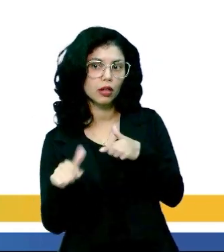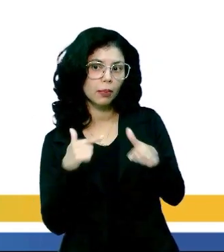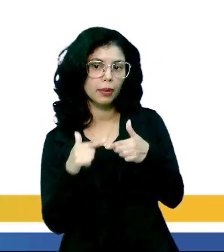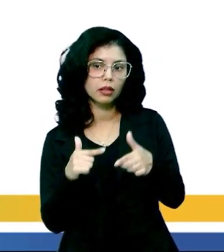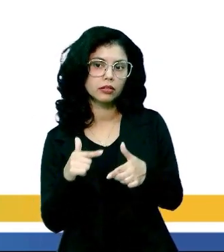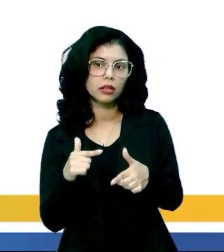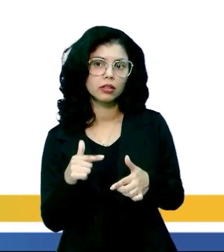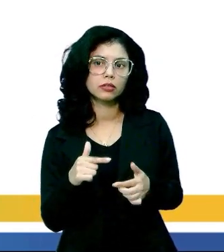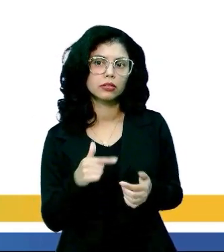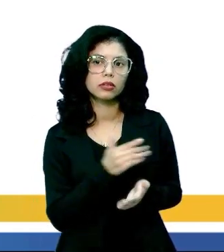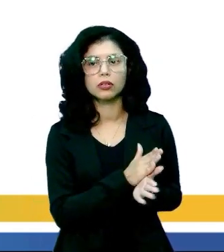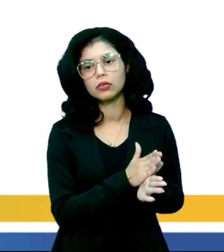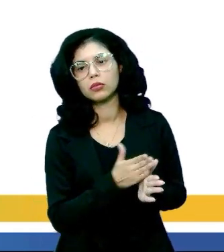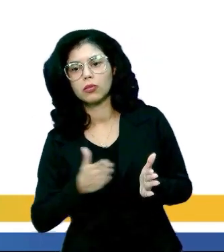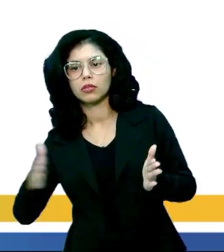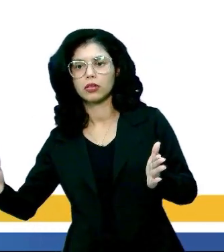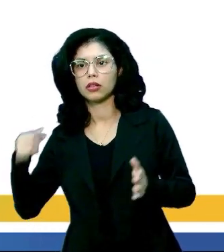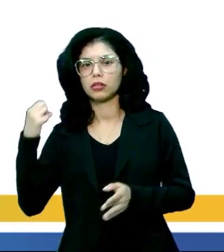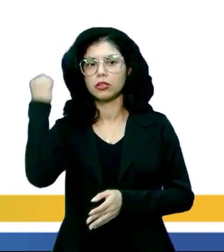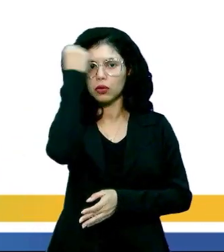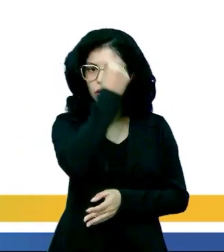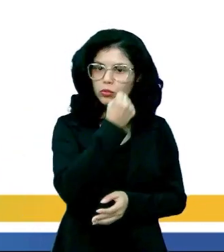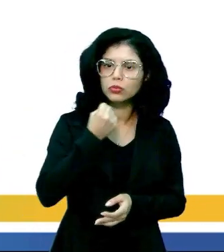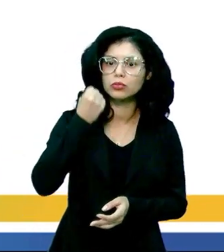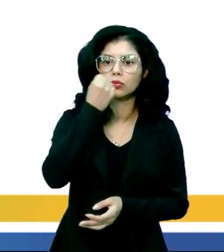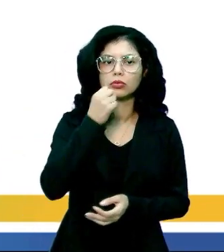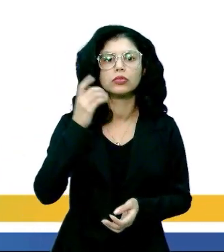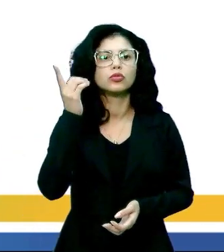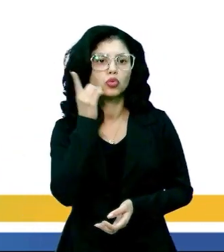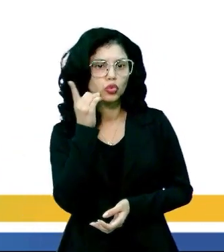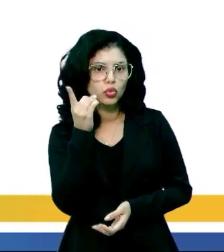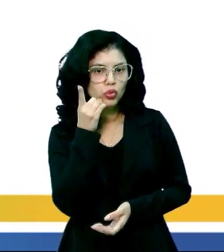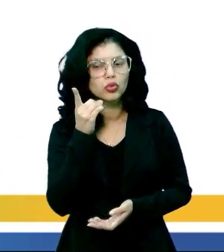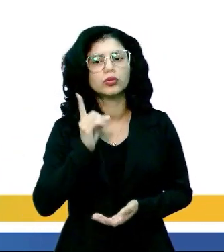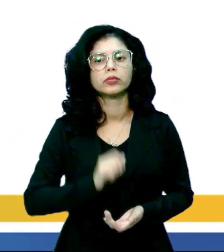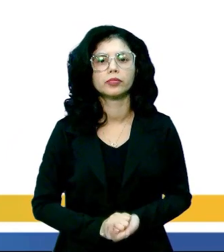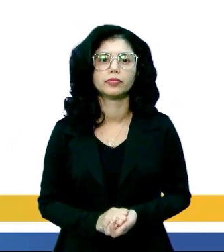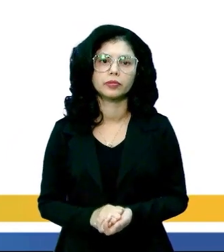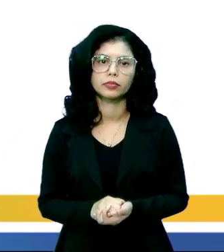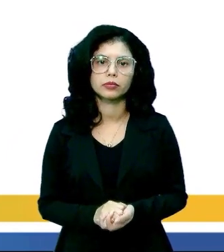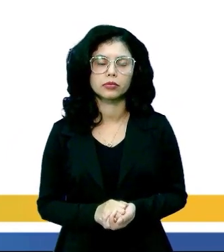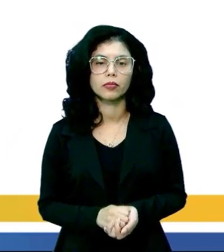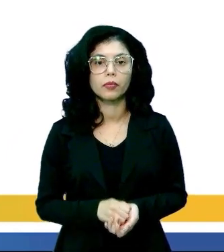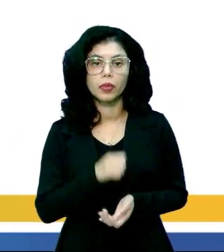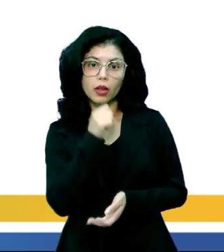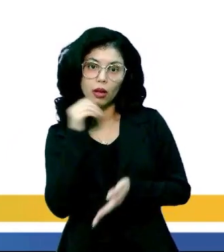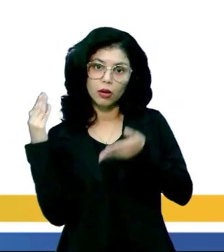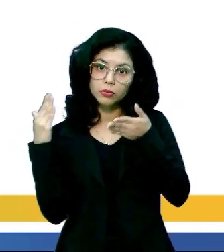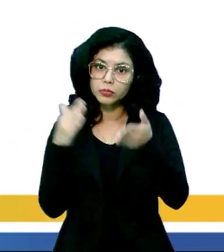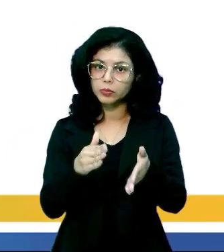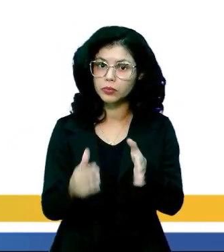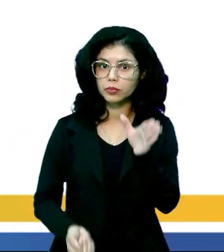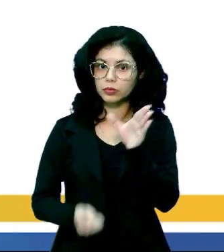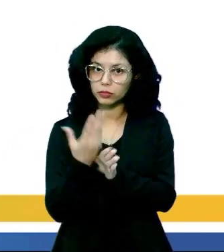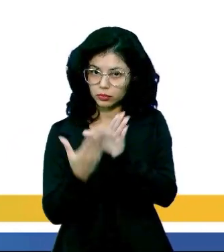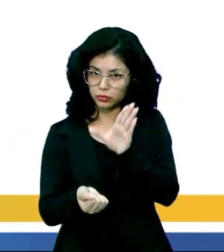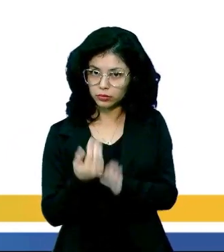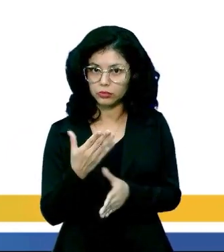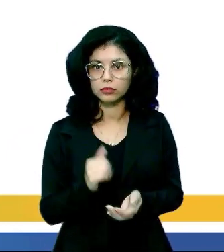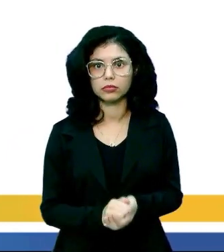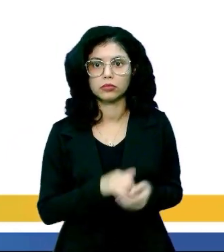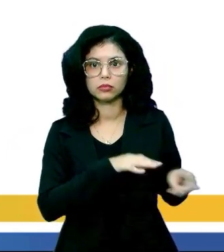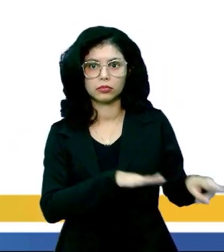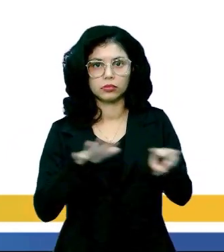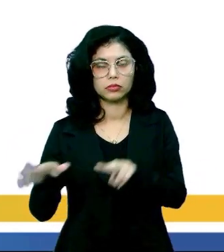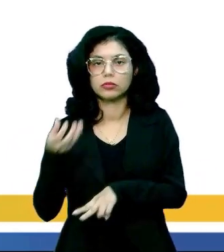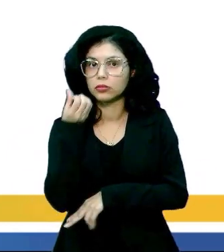funcionários trabalhando em uma jornada de 8 horas diárias e que cumpre com a